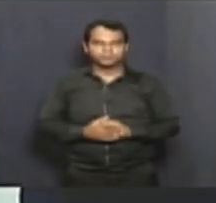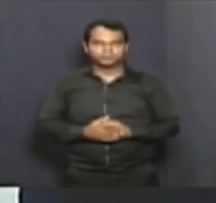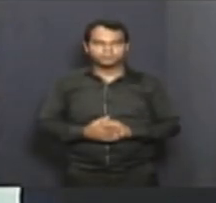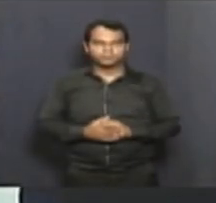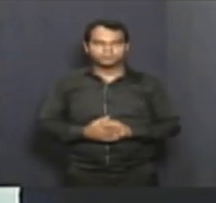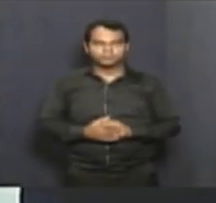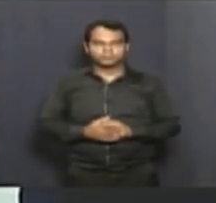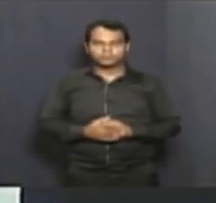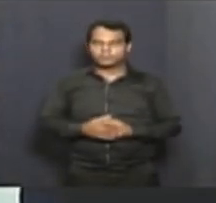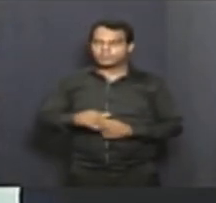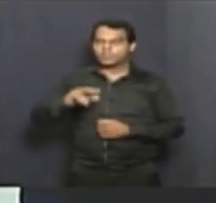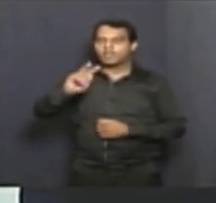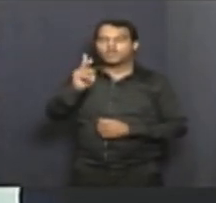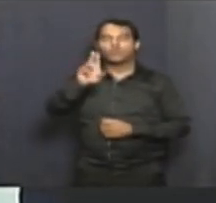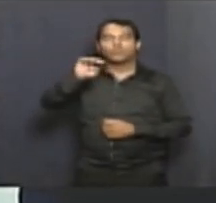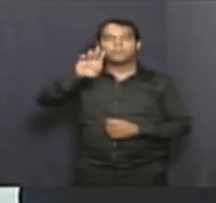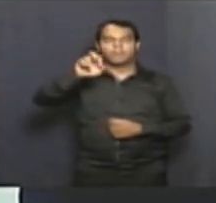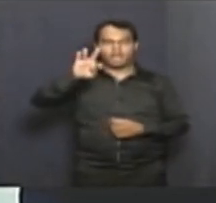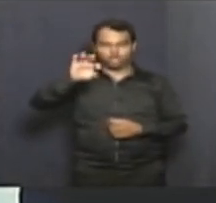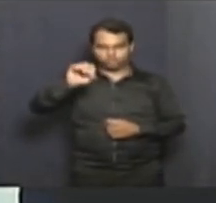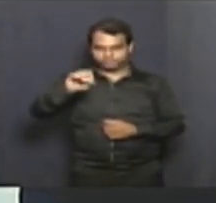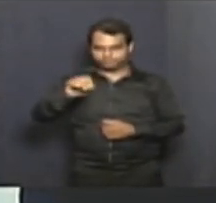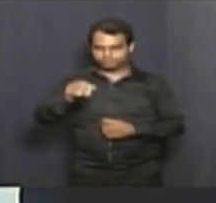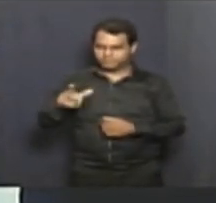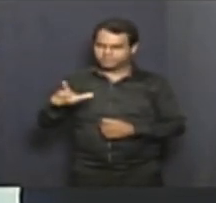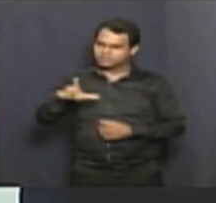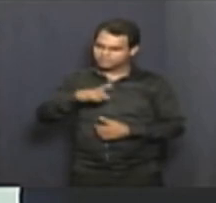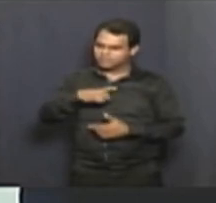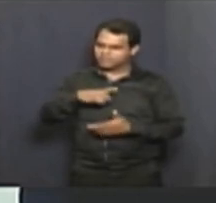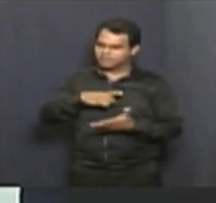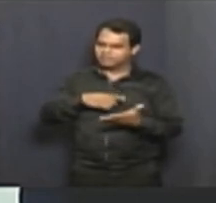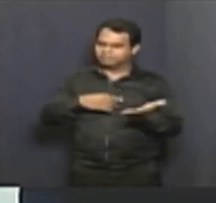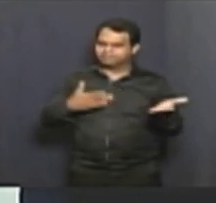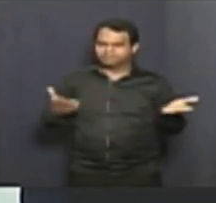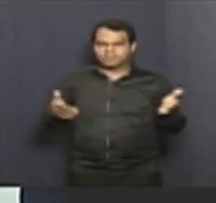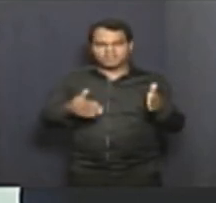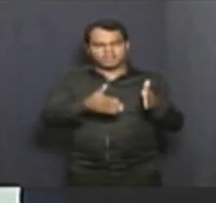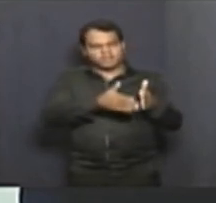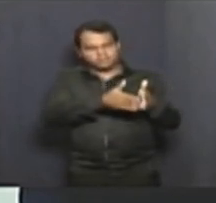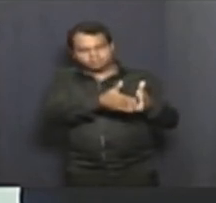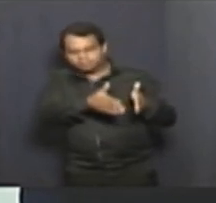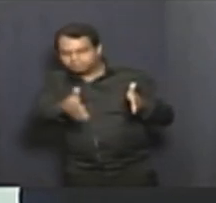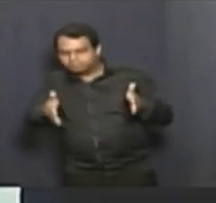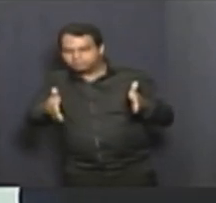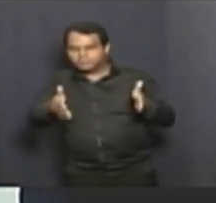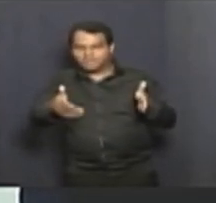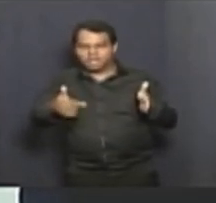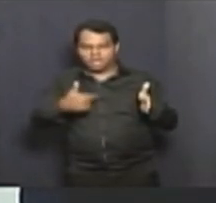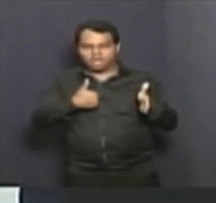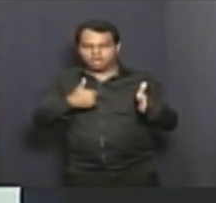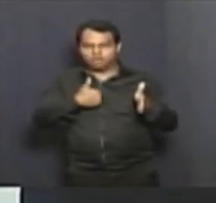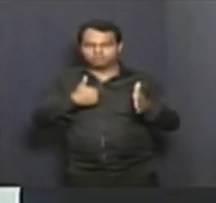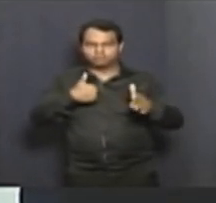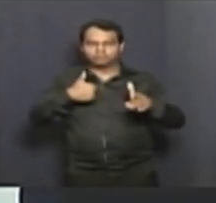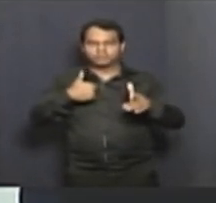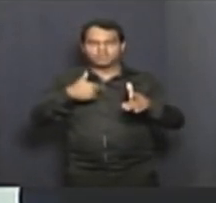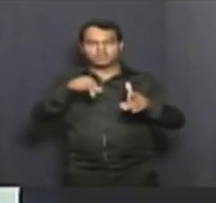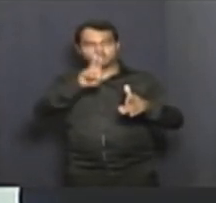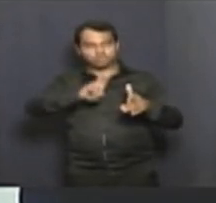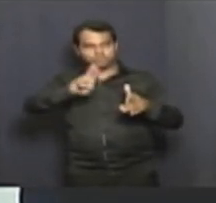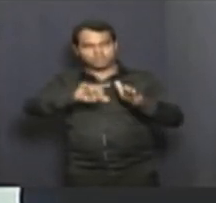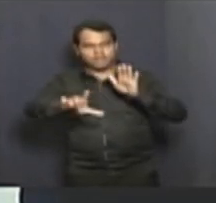humberto nós temos nesses últimos anos em que nós tivemos implementada a lei kandir